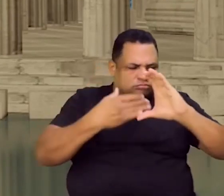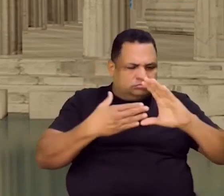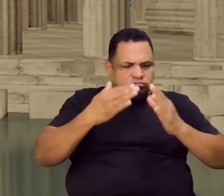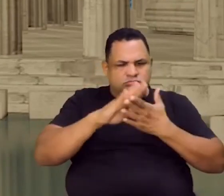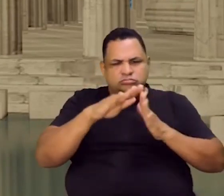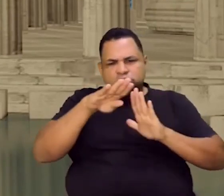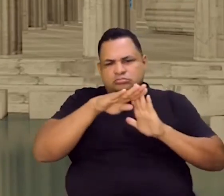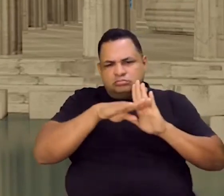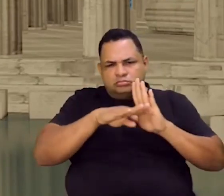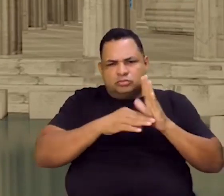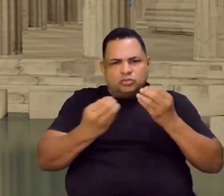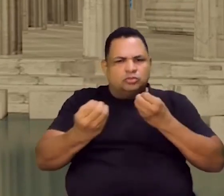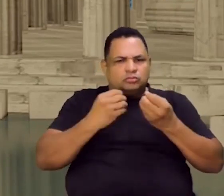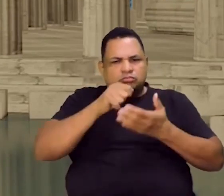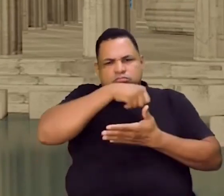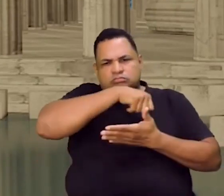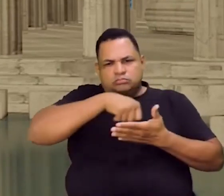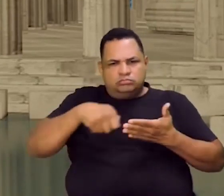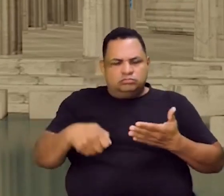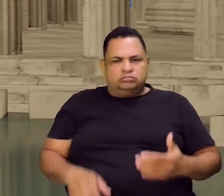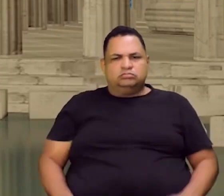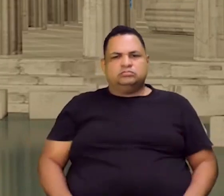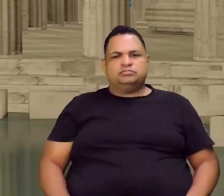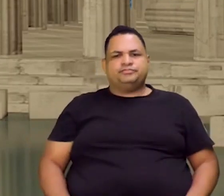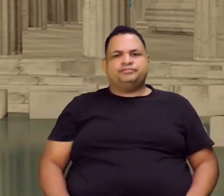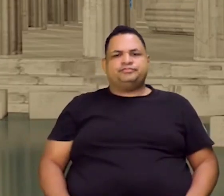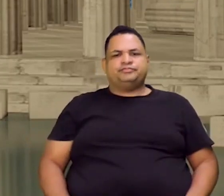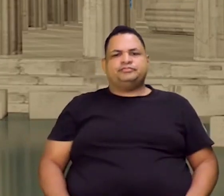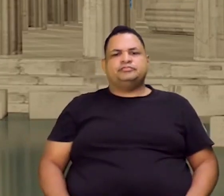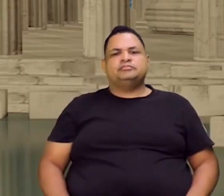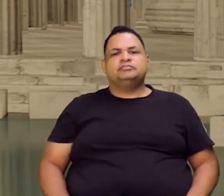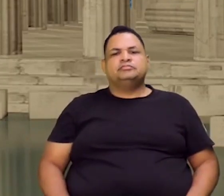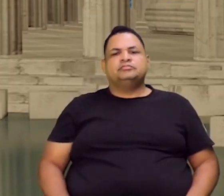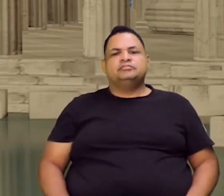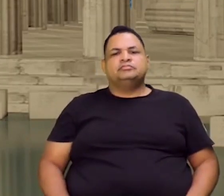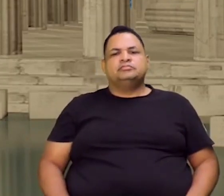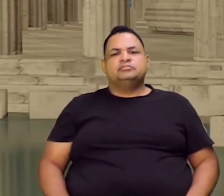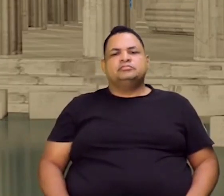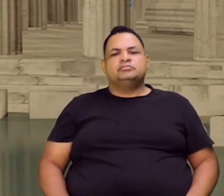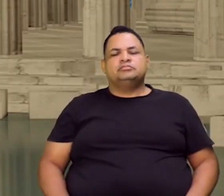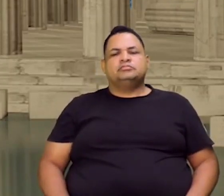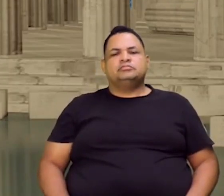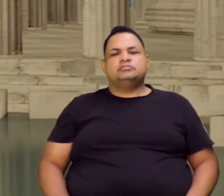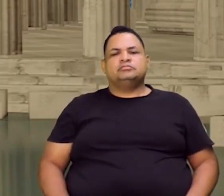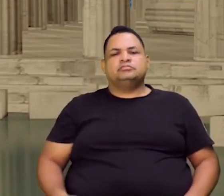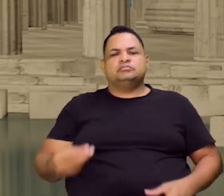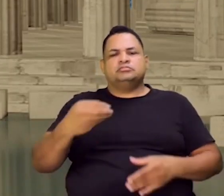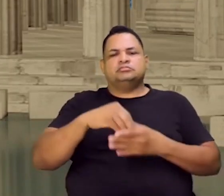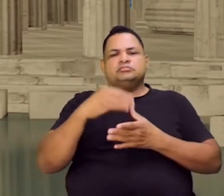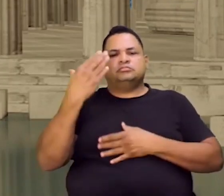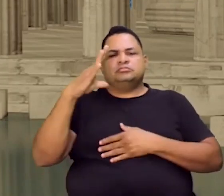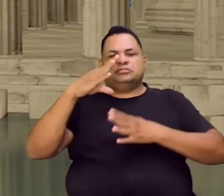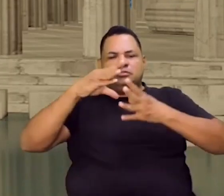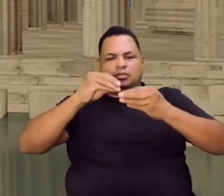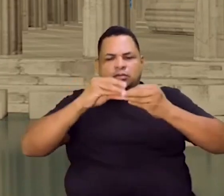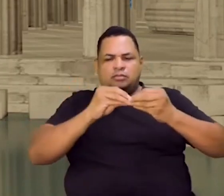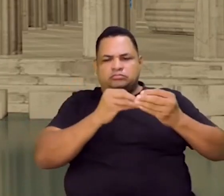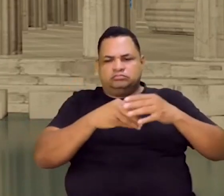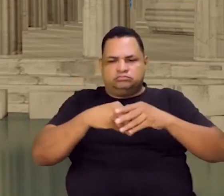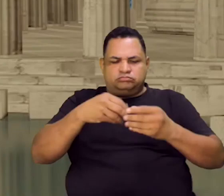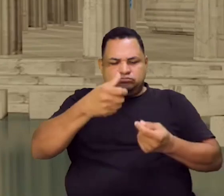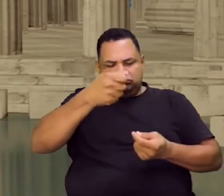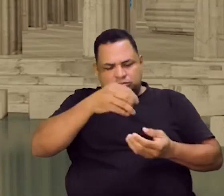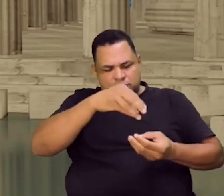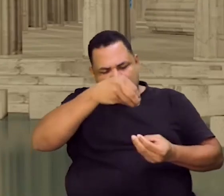Como é que ele faz para escrever? Então a essência em si dele, né, no âmbito da ciência, é palpável, né, eu estou vendo,